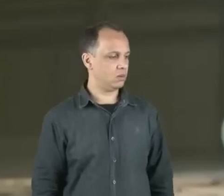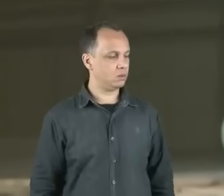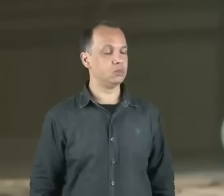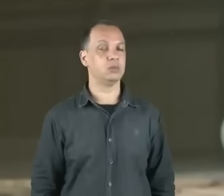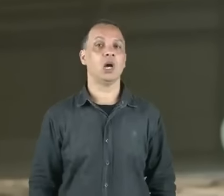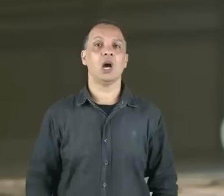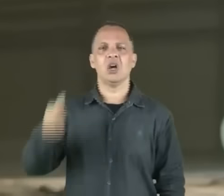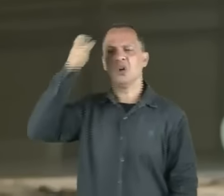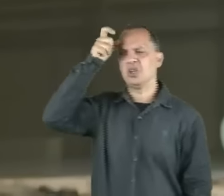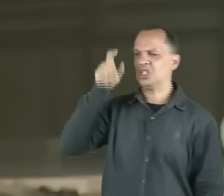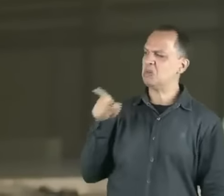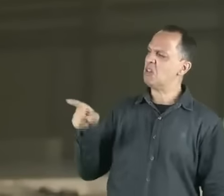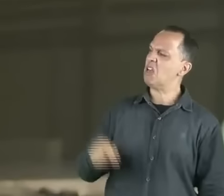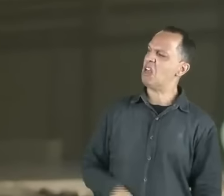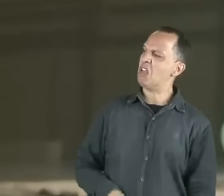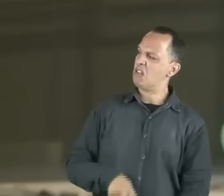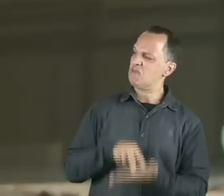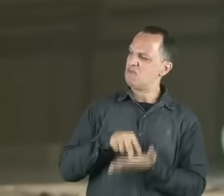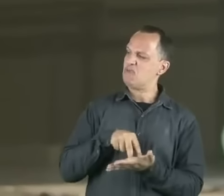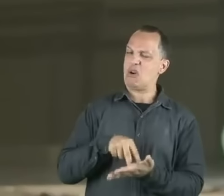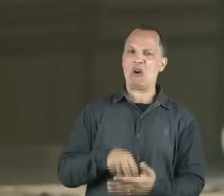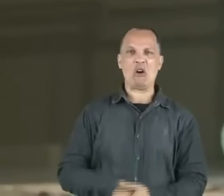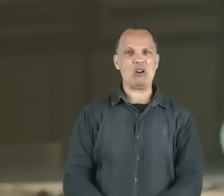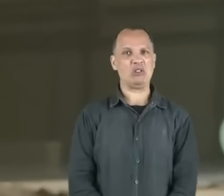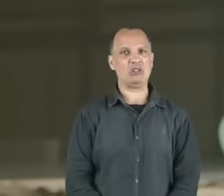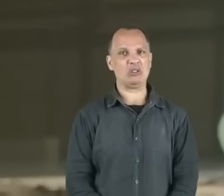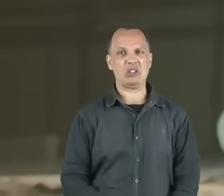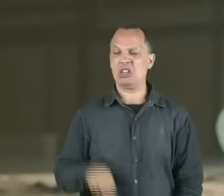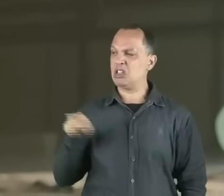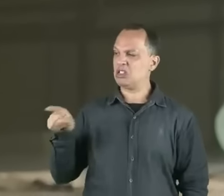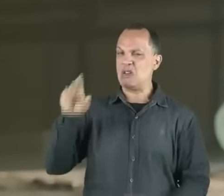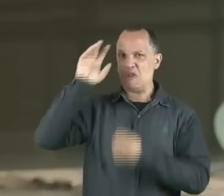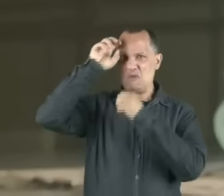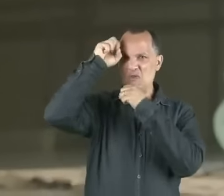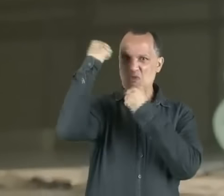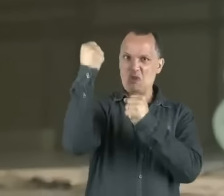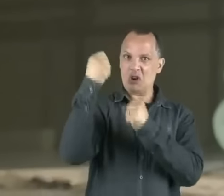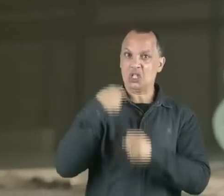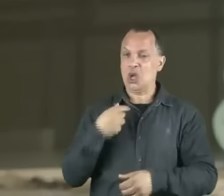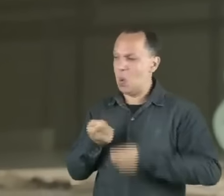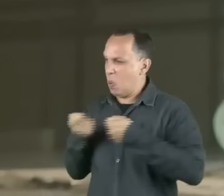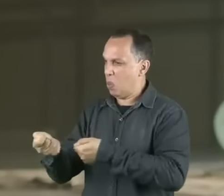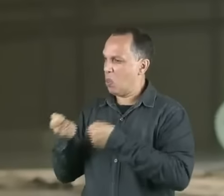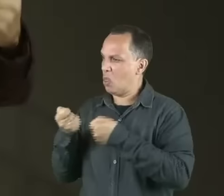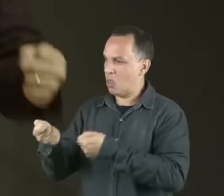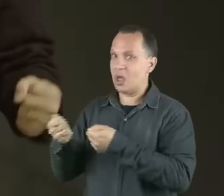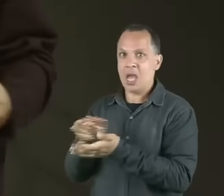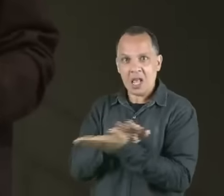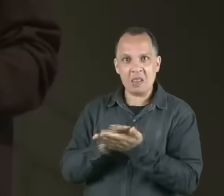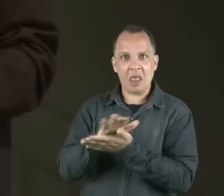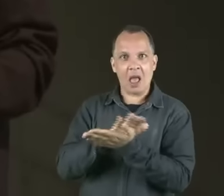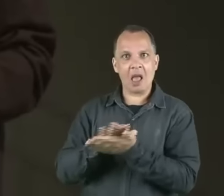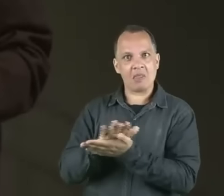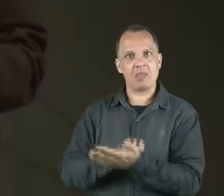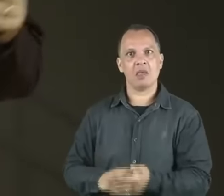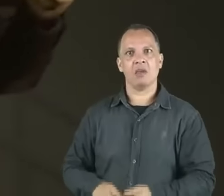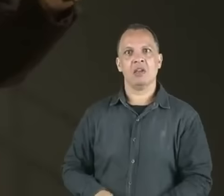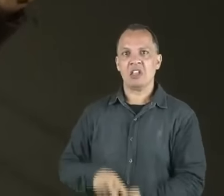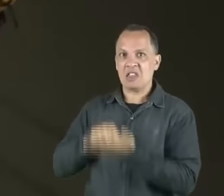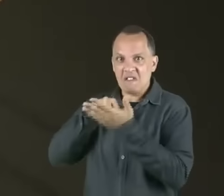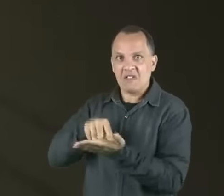inabalável cara tá fortalecido cara tá em pé para seguro no amor do pai por ele